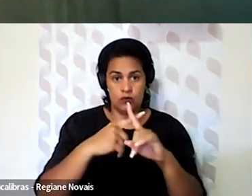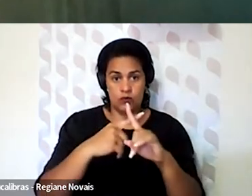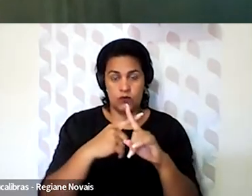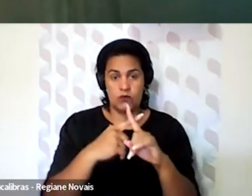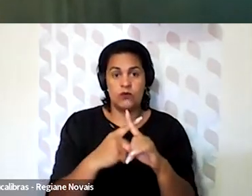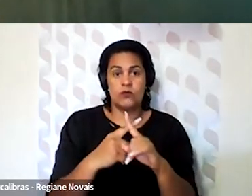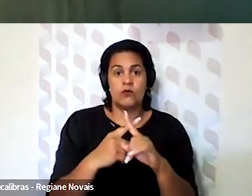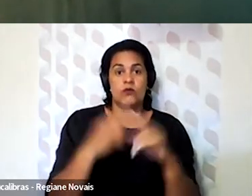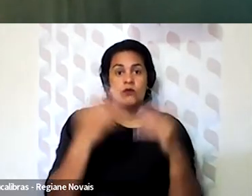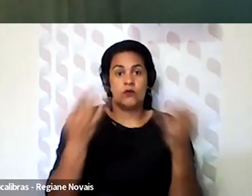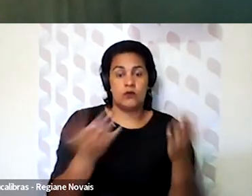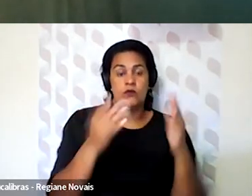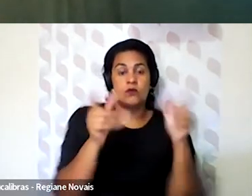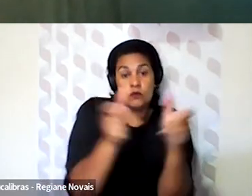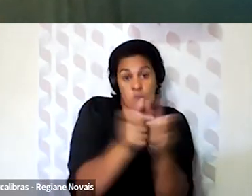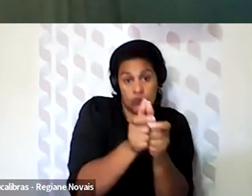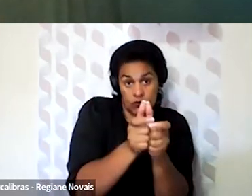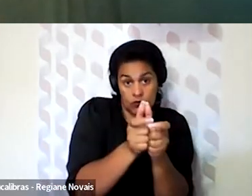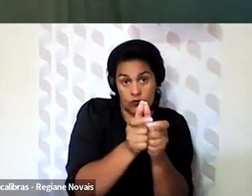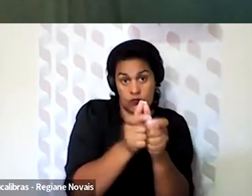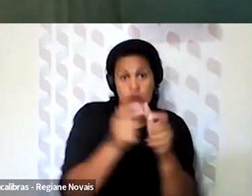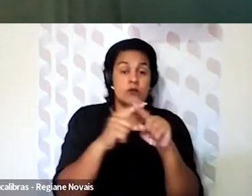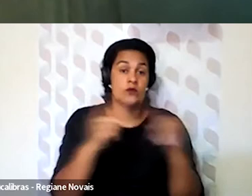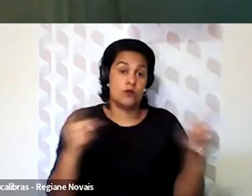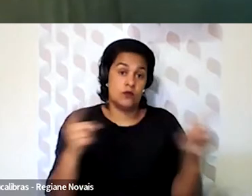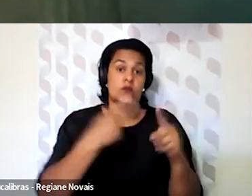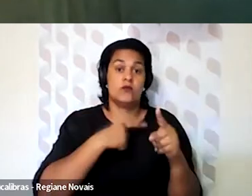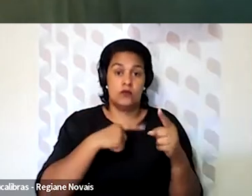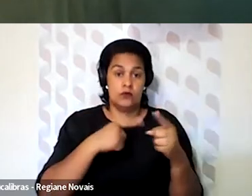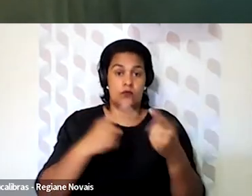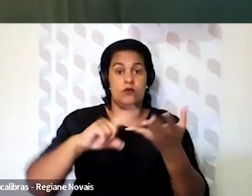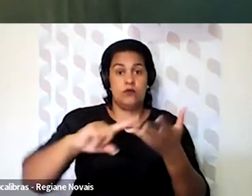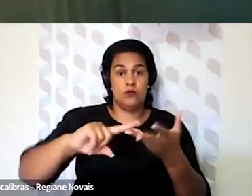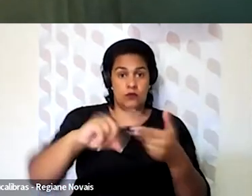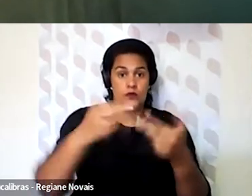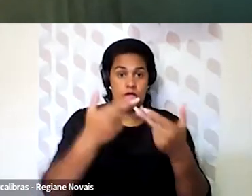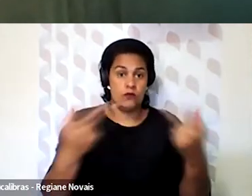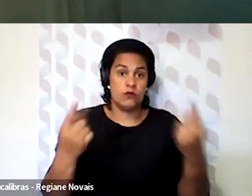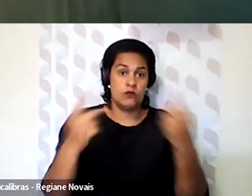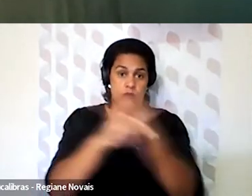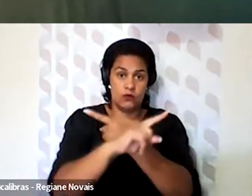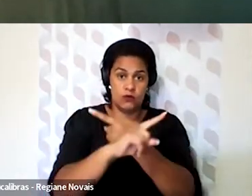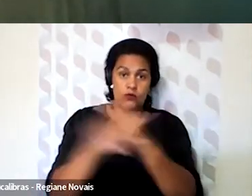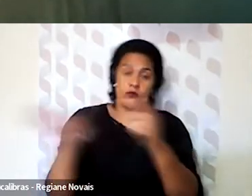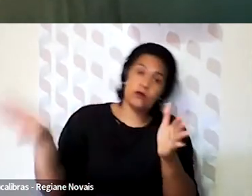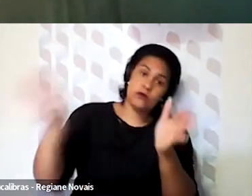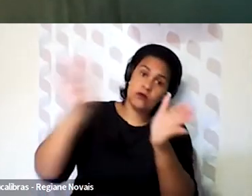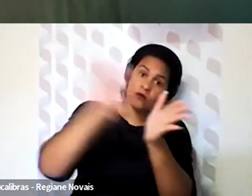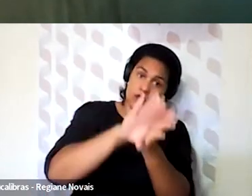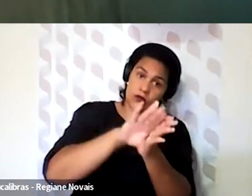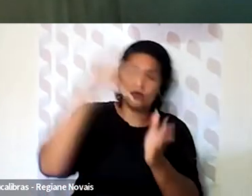apesar de pequena, tinha suas contradições e, ao mesmo tempo, quando ela se fincava no Brasil, ela vinha se desenvolvendo.